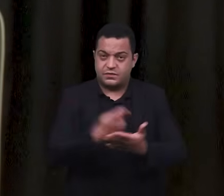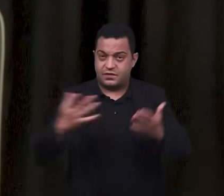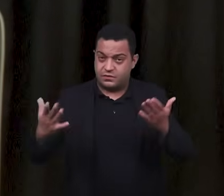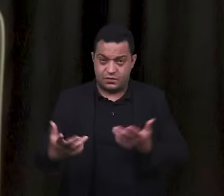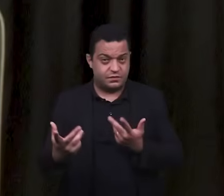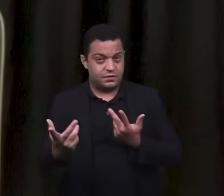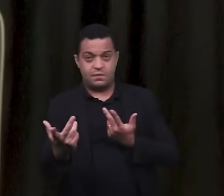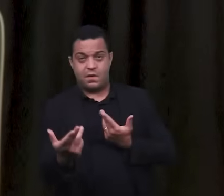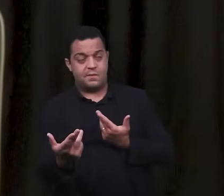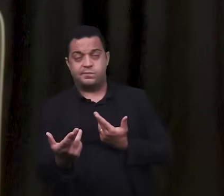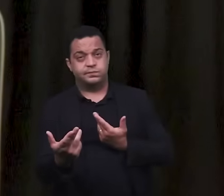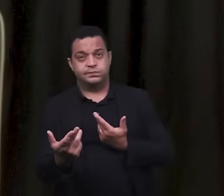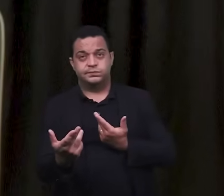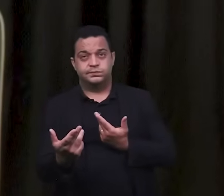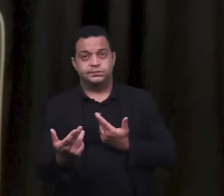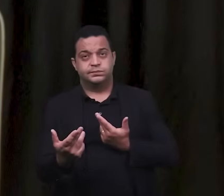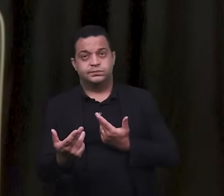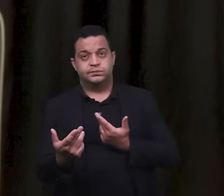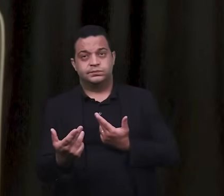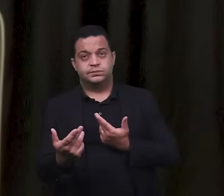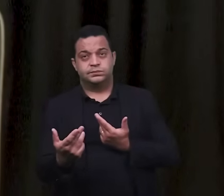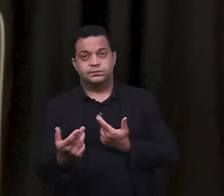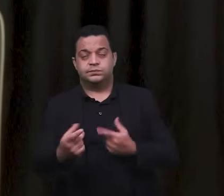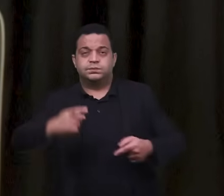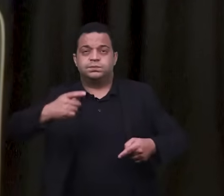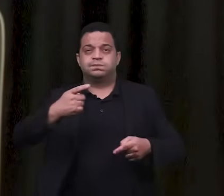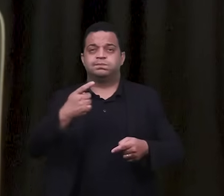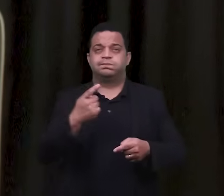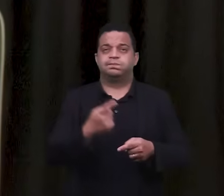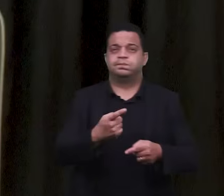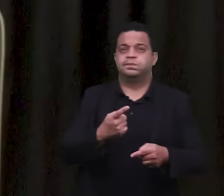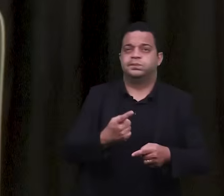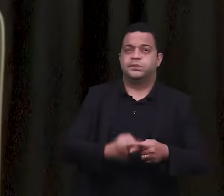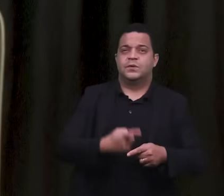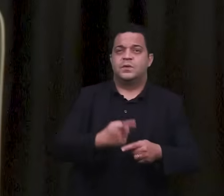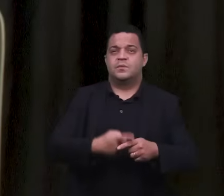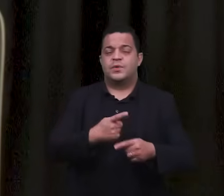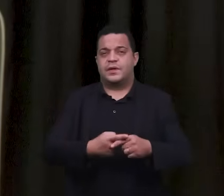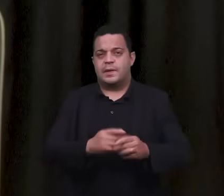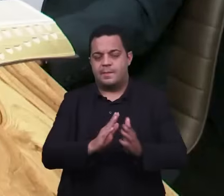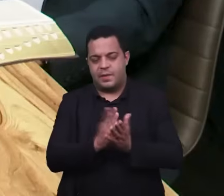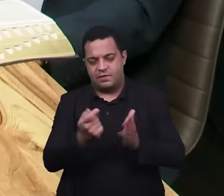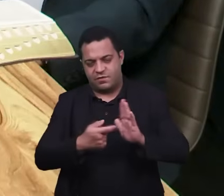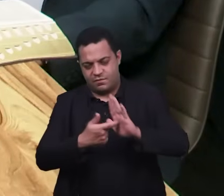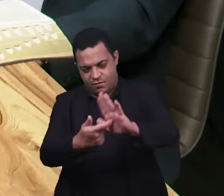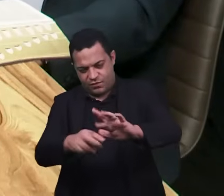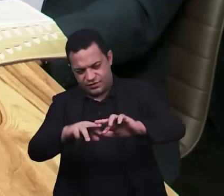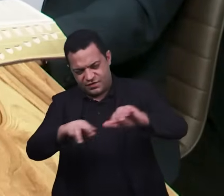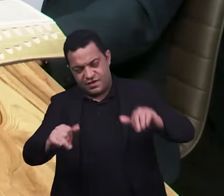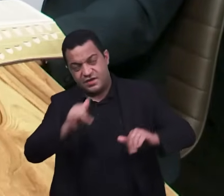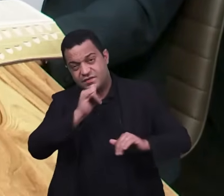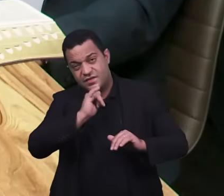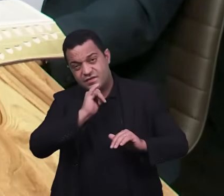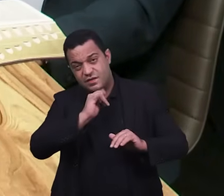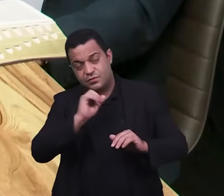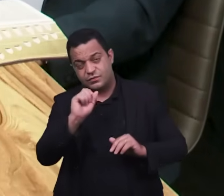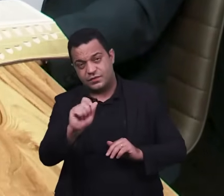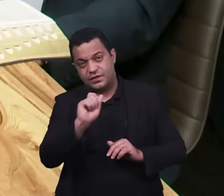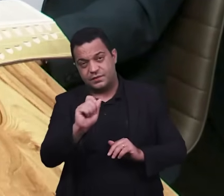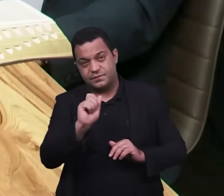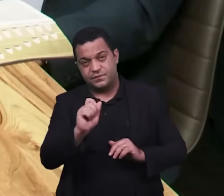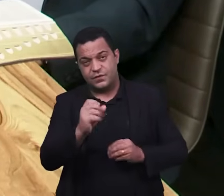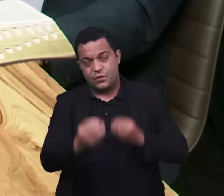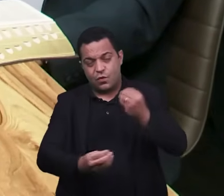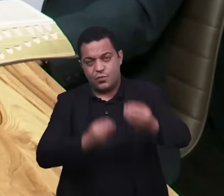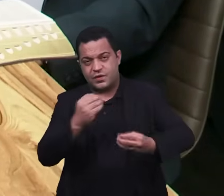interessante, a primeira vez que houve uma ordenação de presbitério no livro de Atos dos Apóstolos, foi lá no